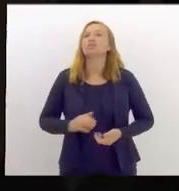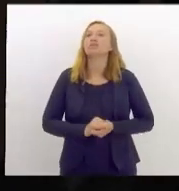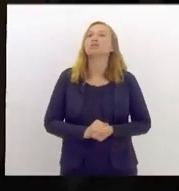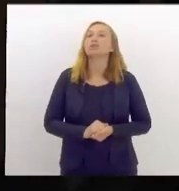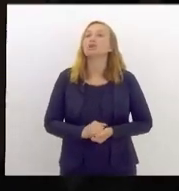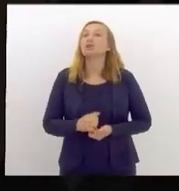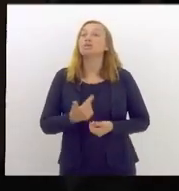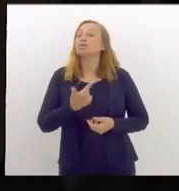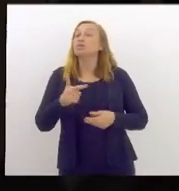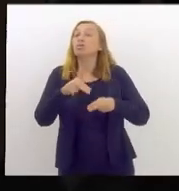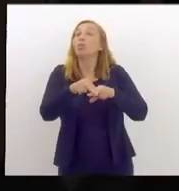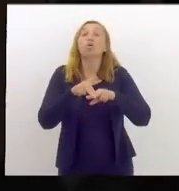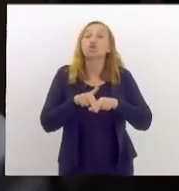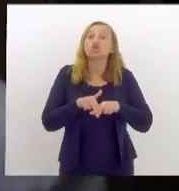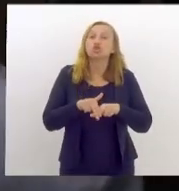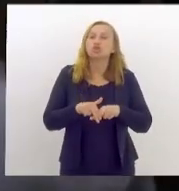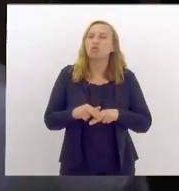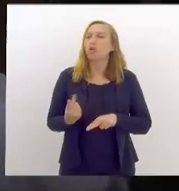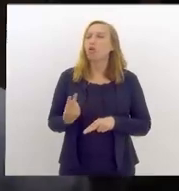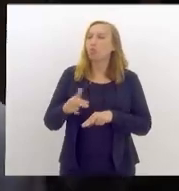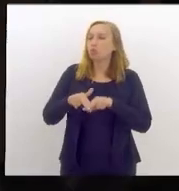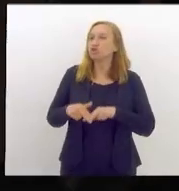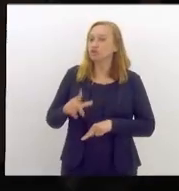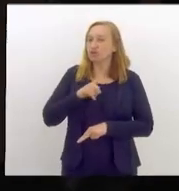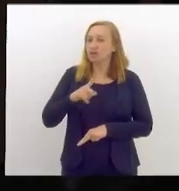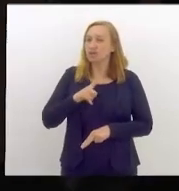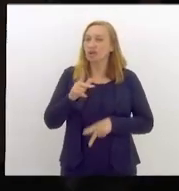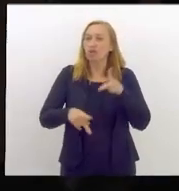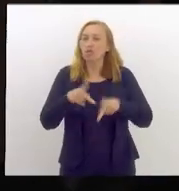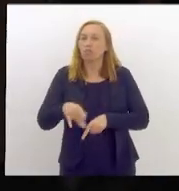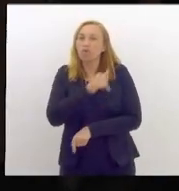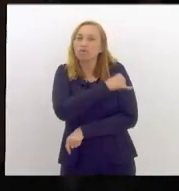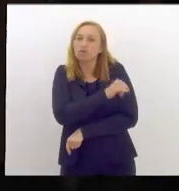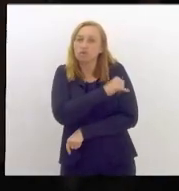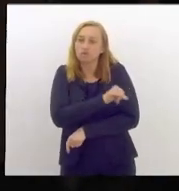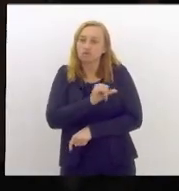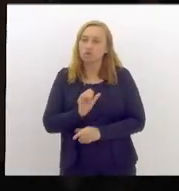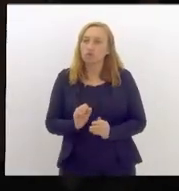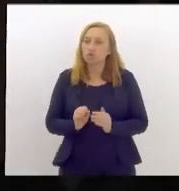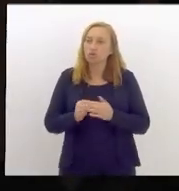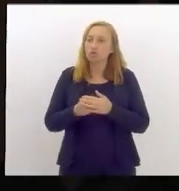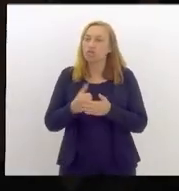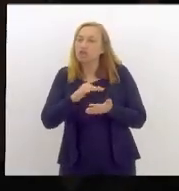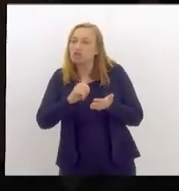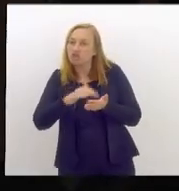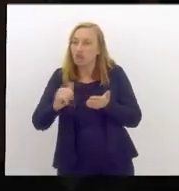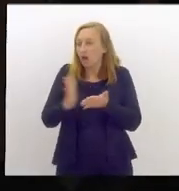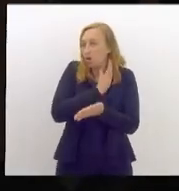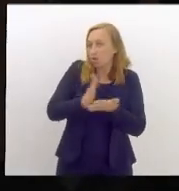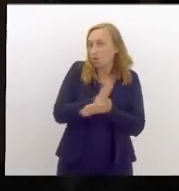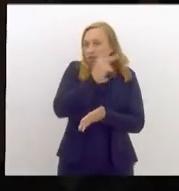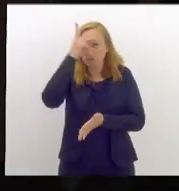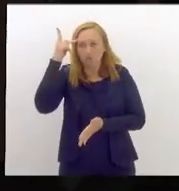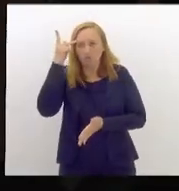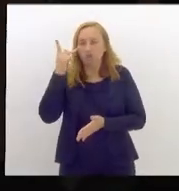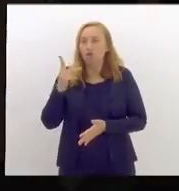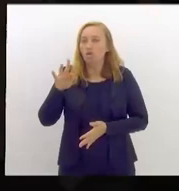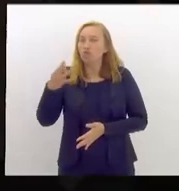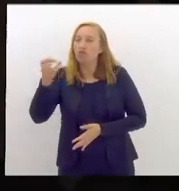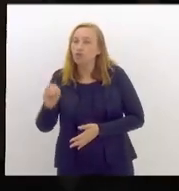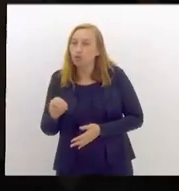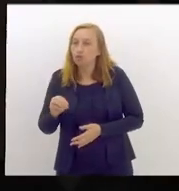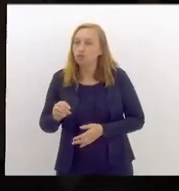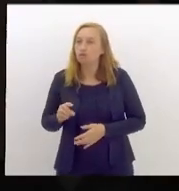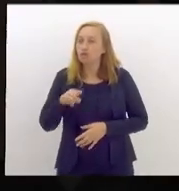não tem razão a única razão que tem é quando o povo do Rio de Janeiro se uniu de tirar algumas pessoas dentre elas o frouxo que